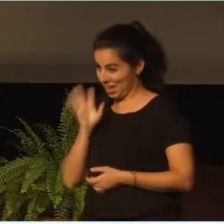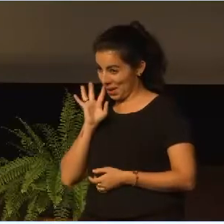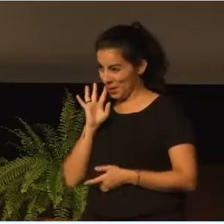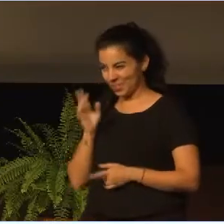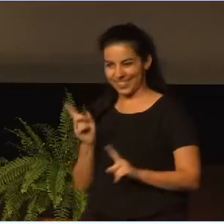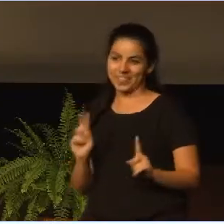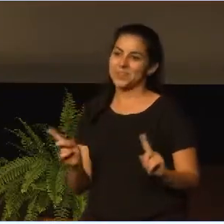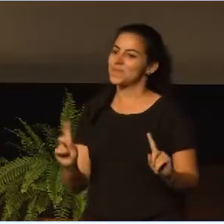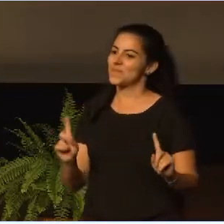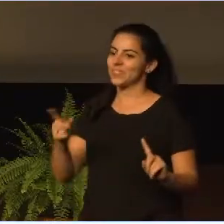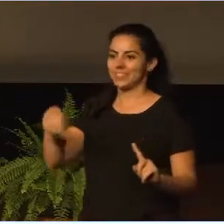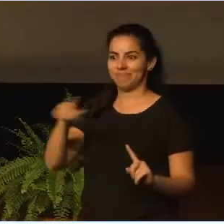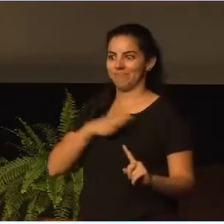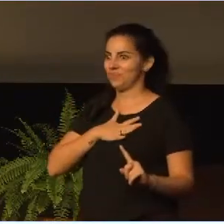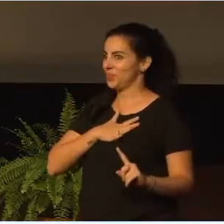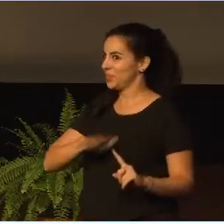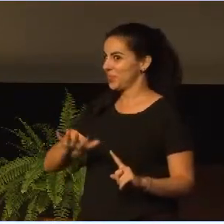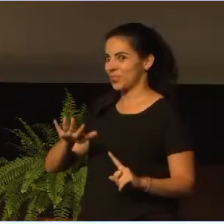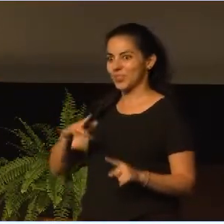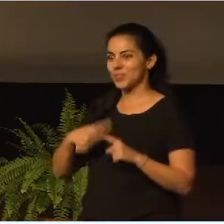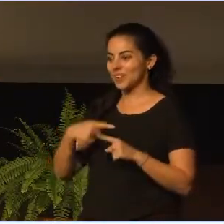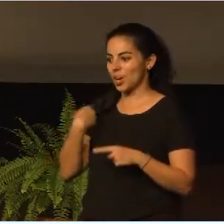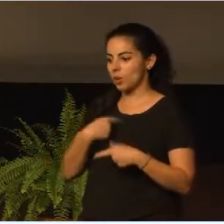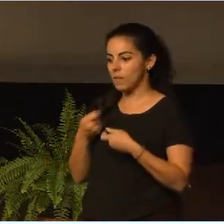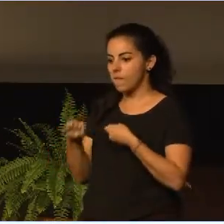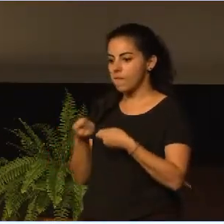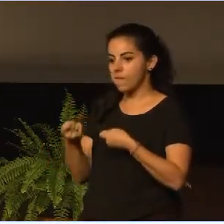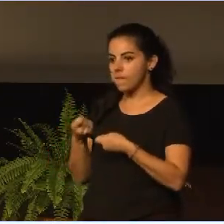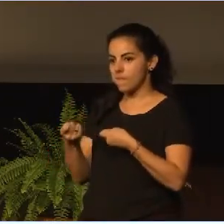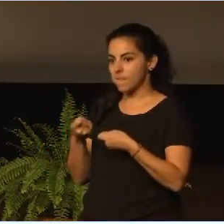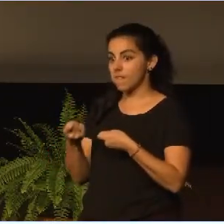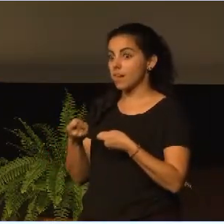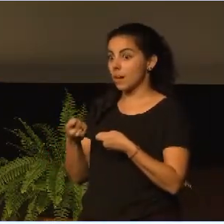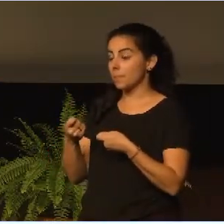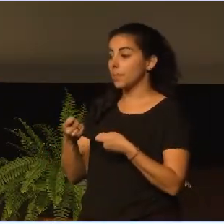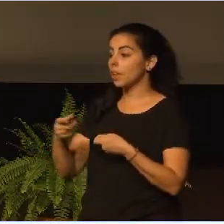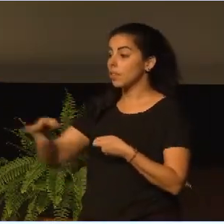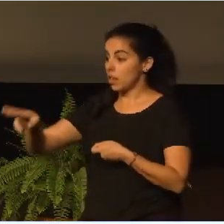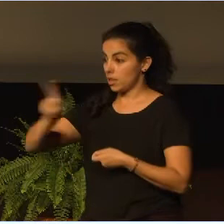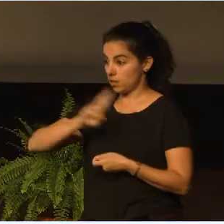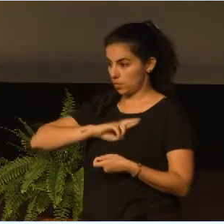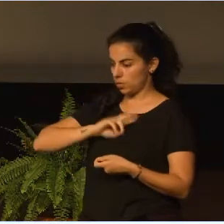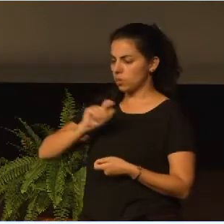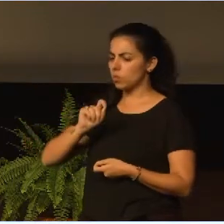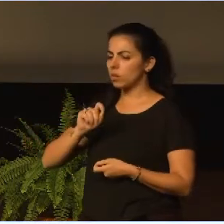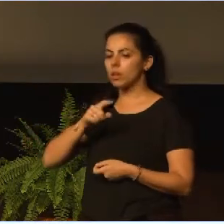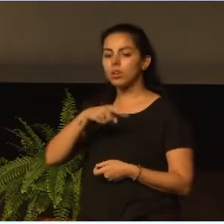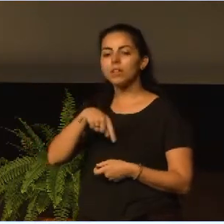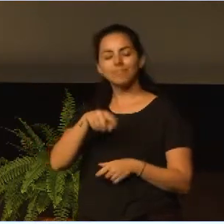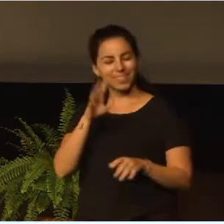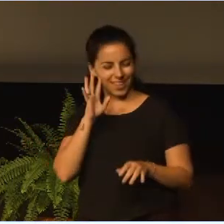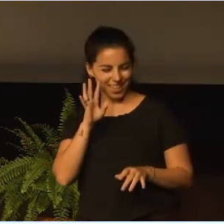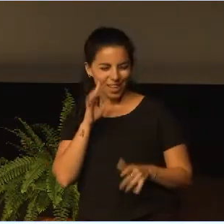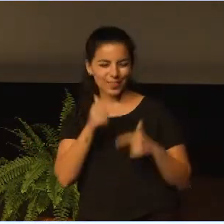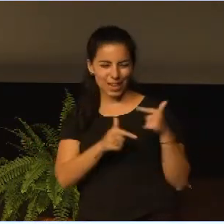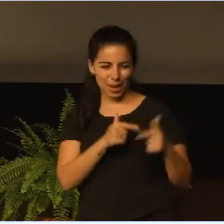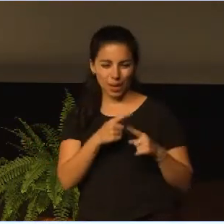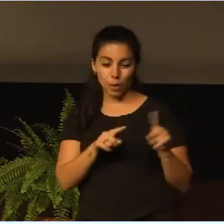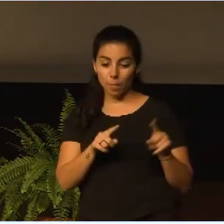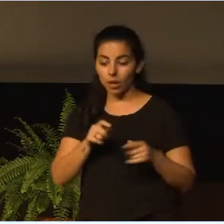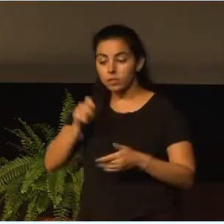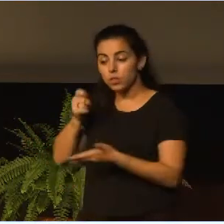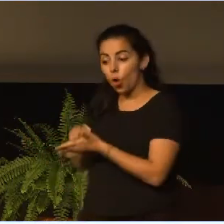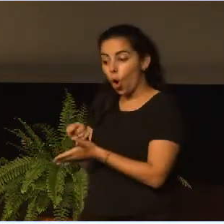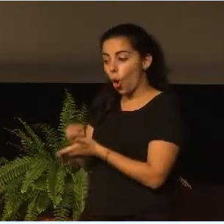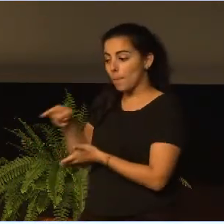Só que não. Passou um tempinho e a gente teve uma devolutiva deles falando assim, ó, galera, muito legal, mas cobrem direto os